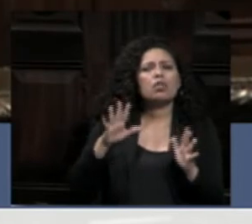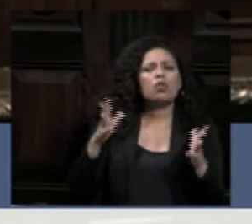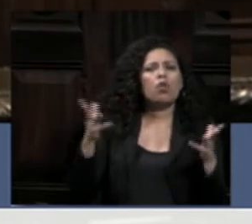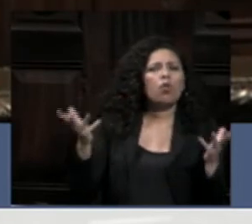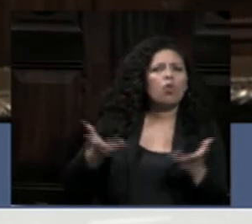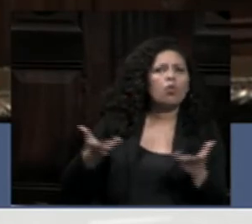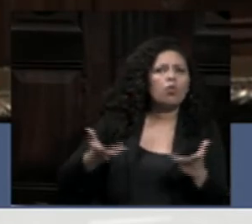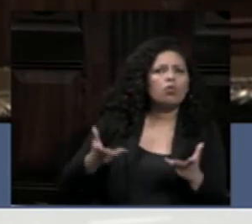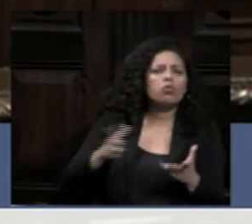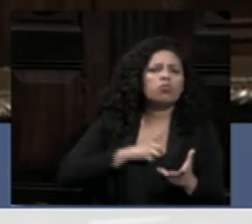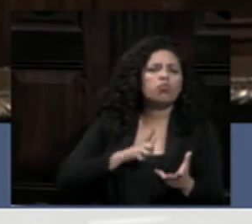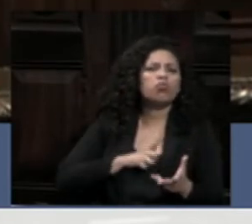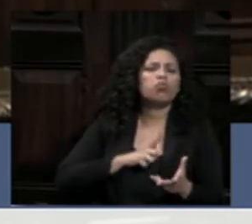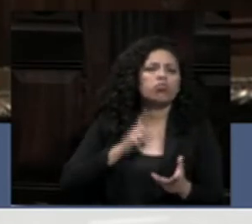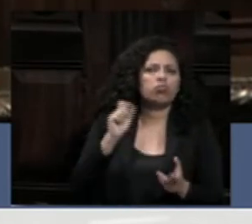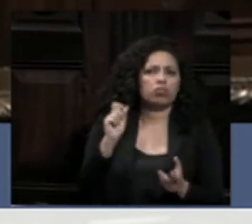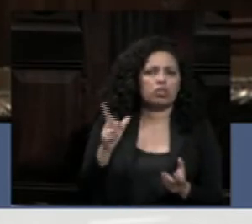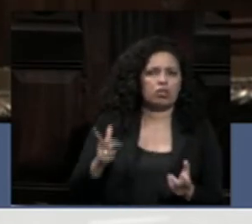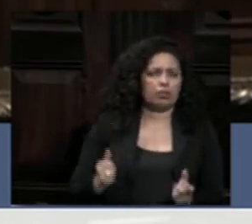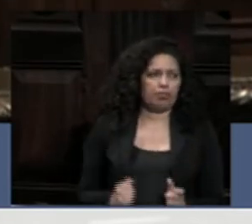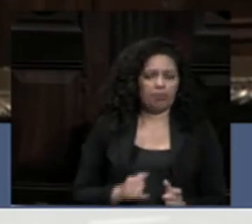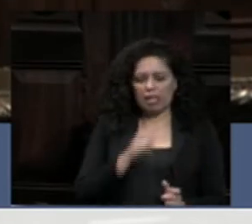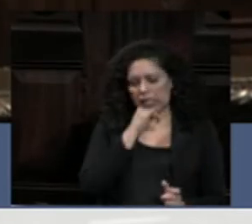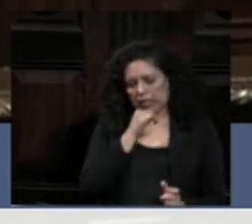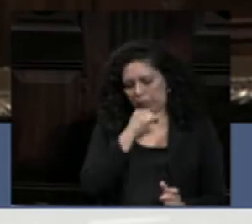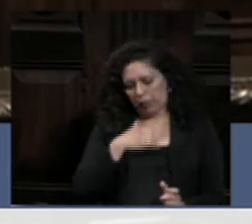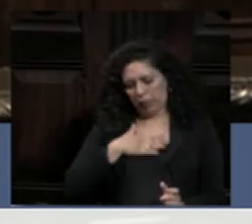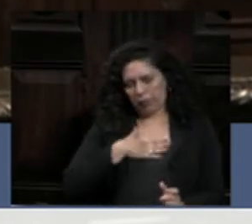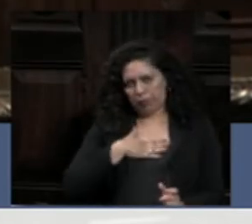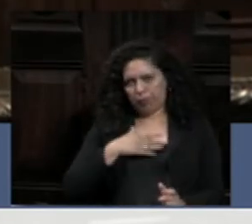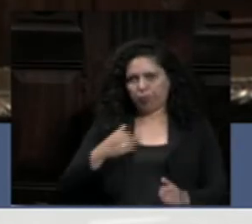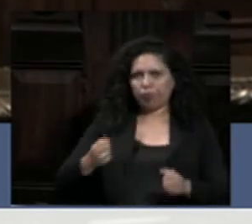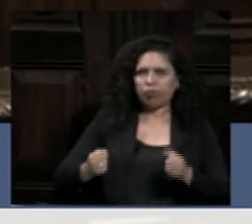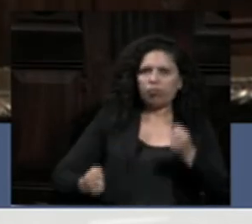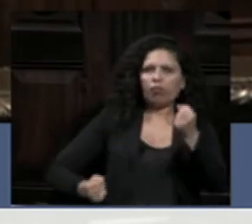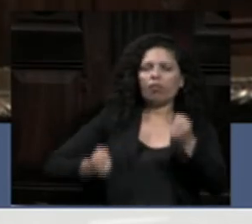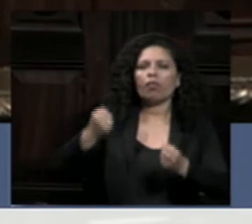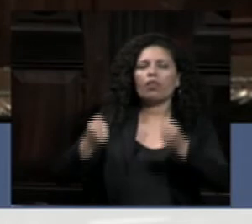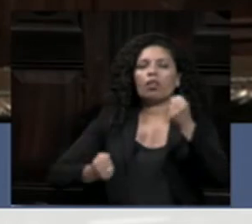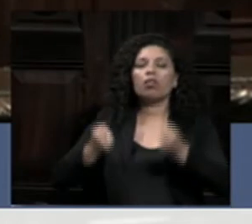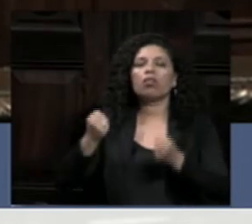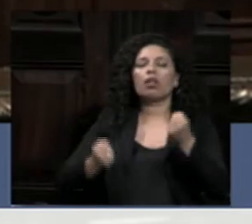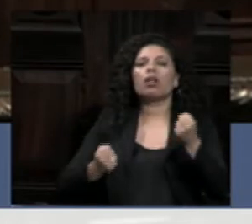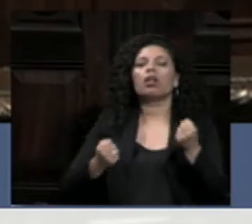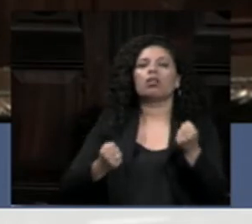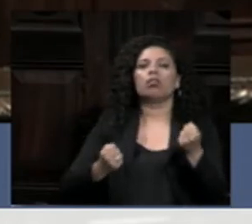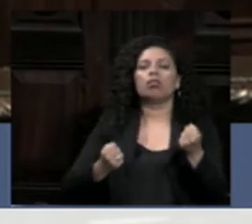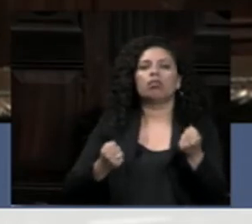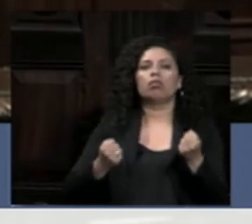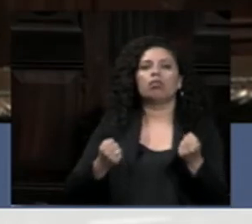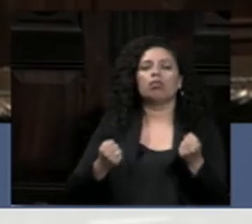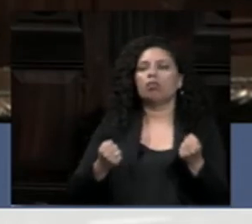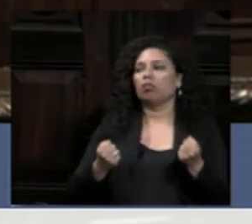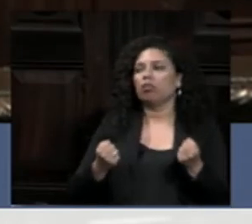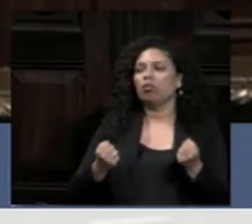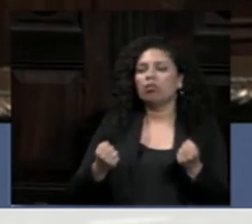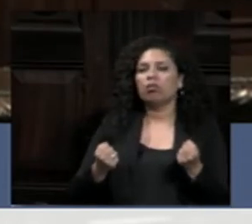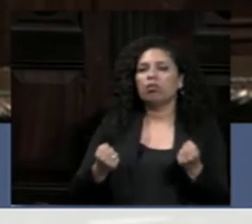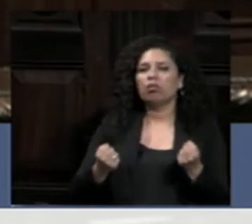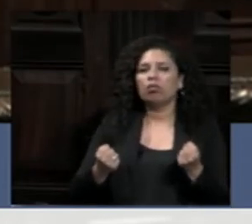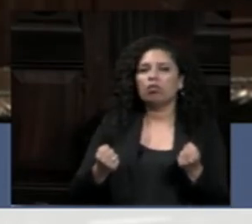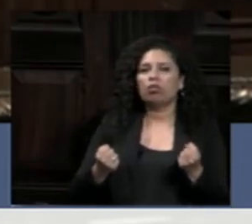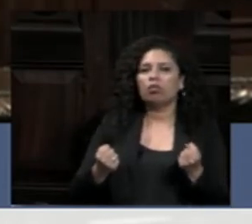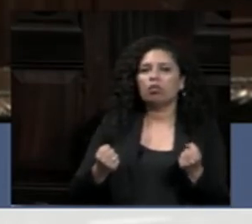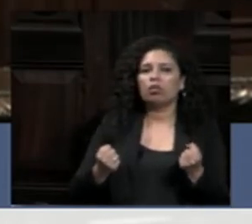hoje. Se você tem um veículo que tem a possibilidade